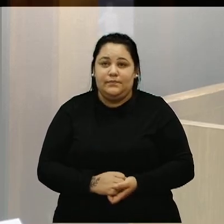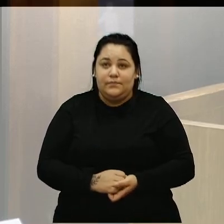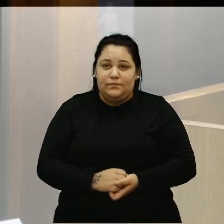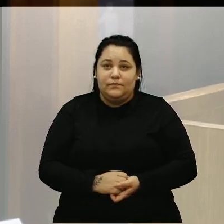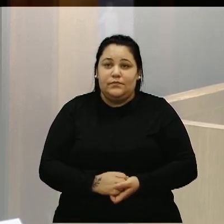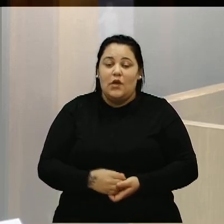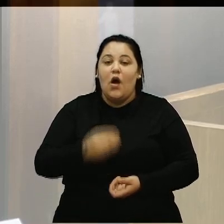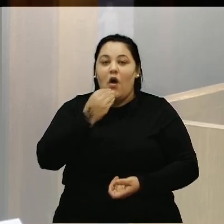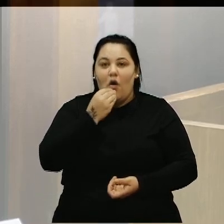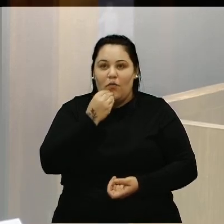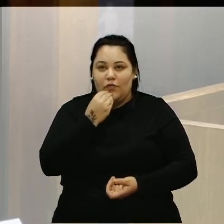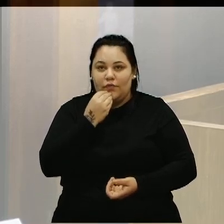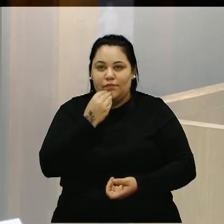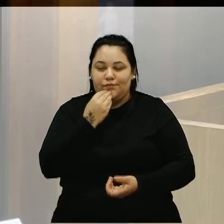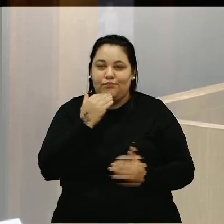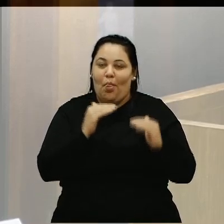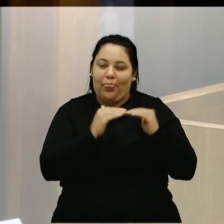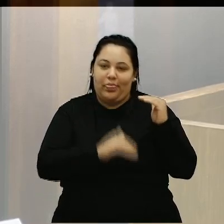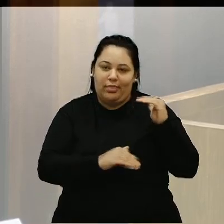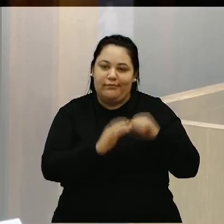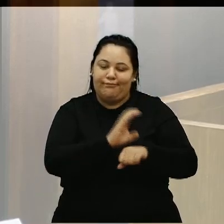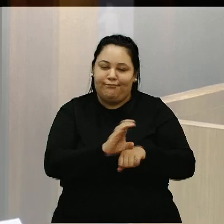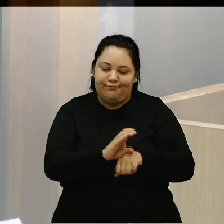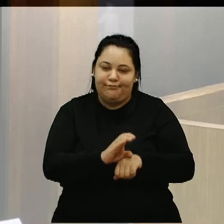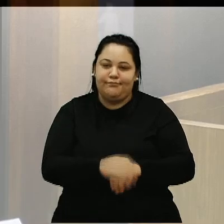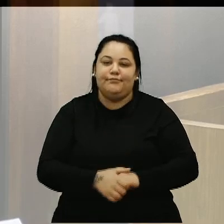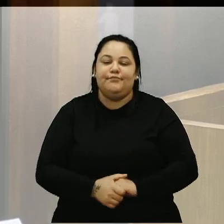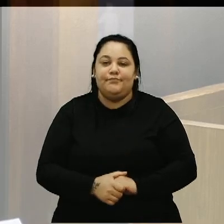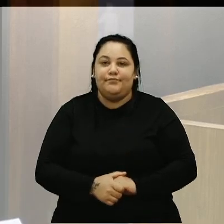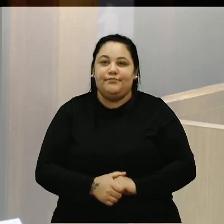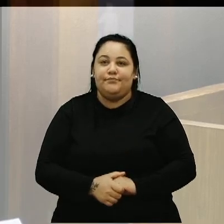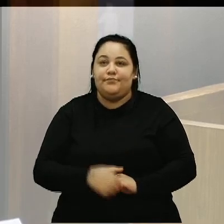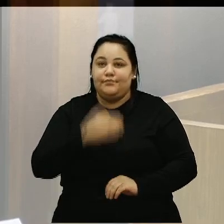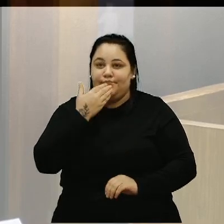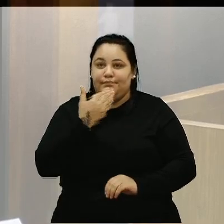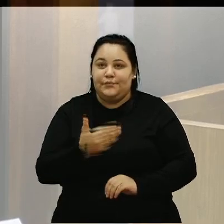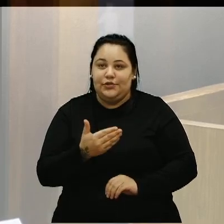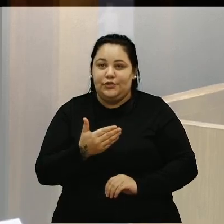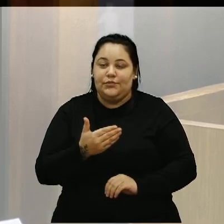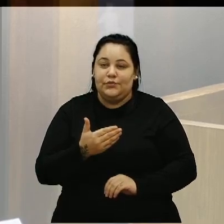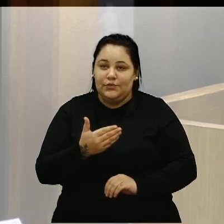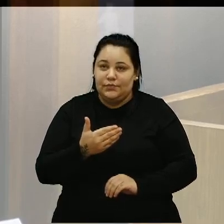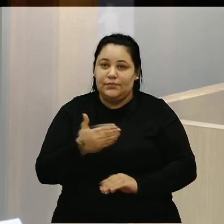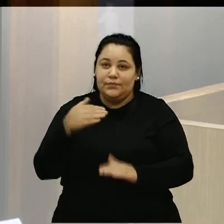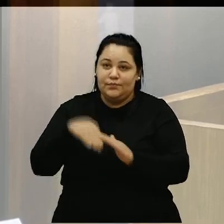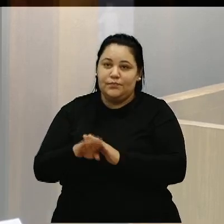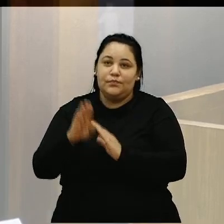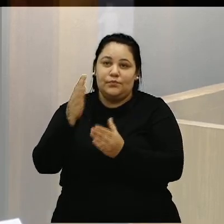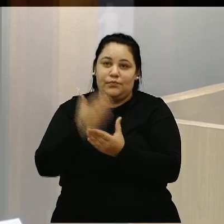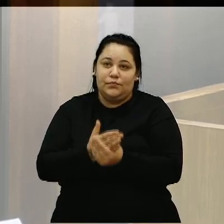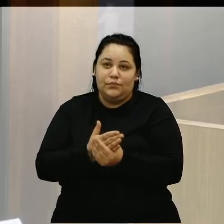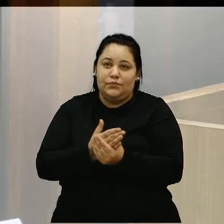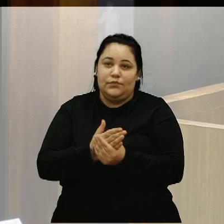Obviamente veio parecer de inconstitucionalidade, pedimos a baixa do processo